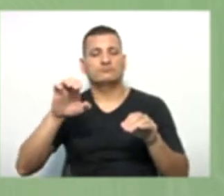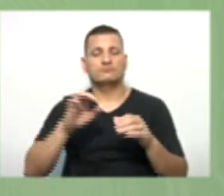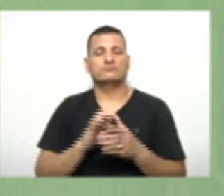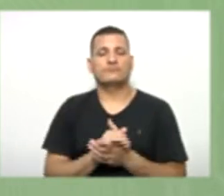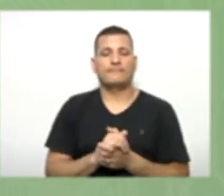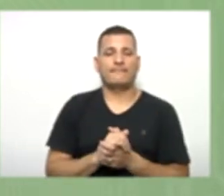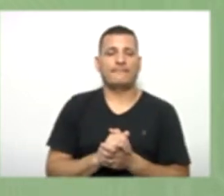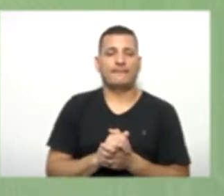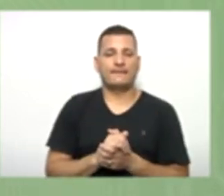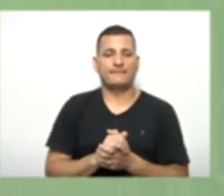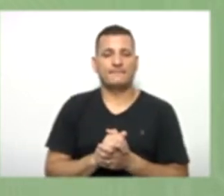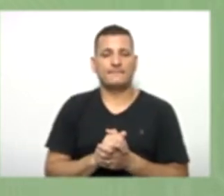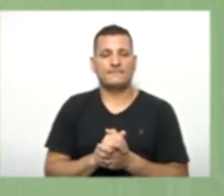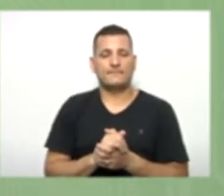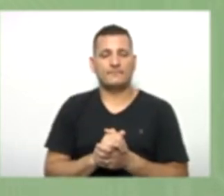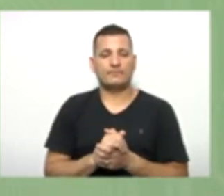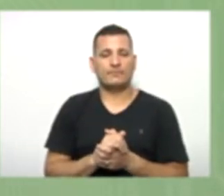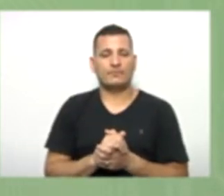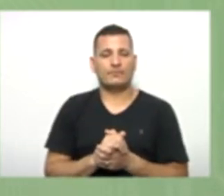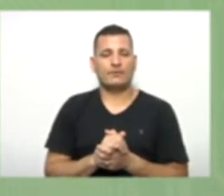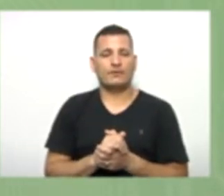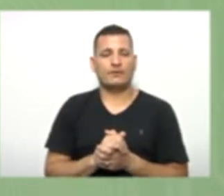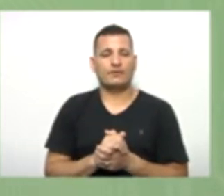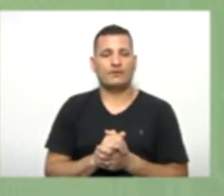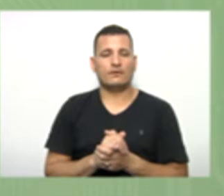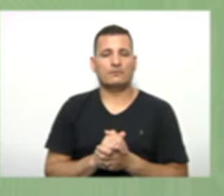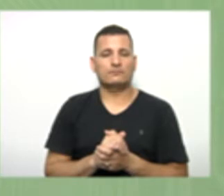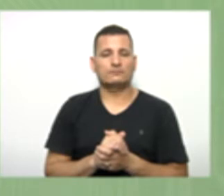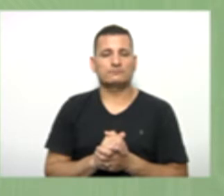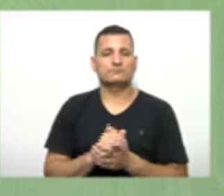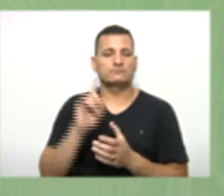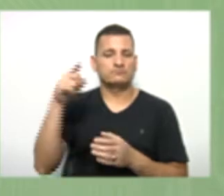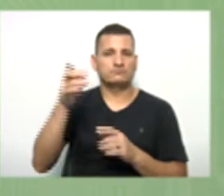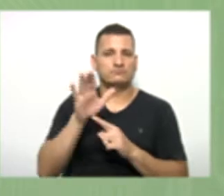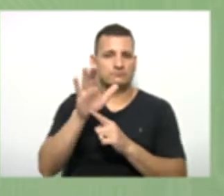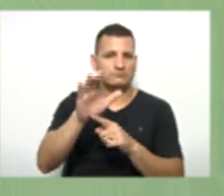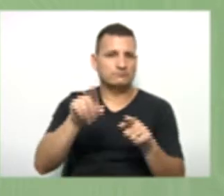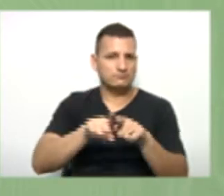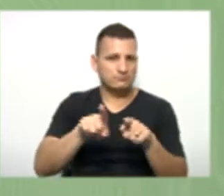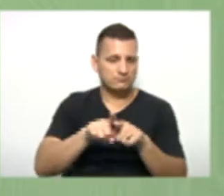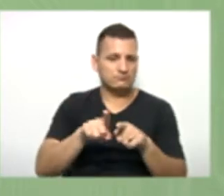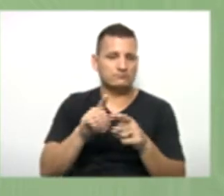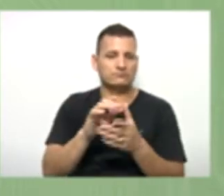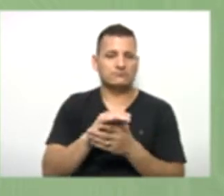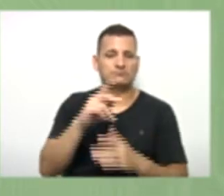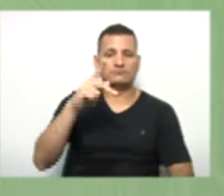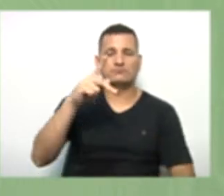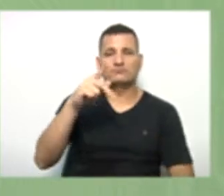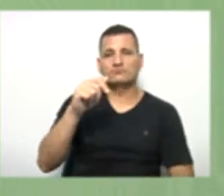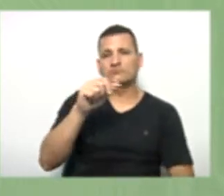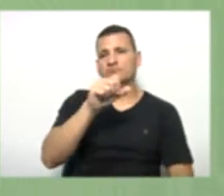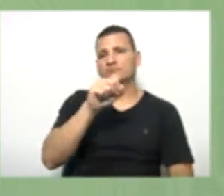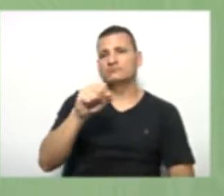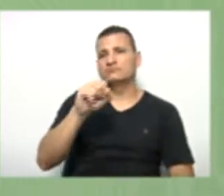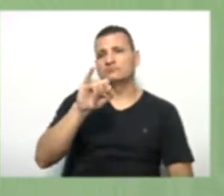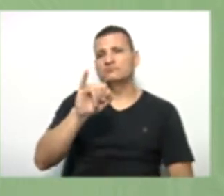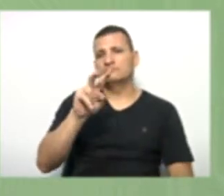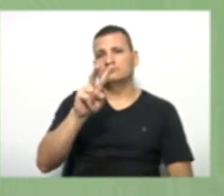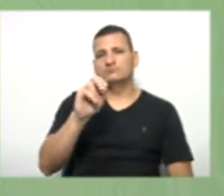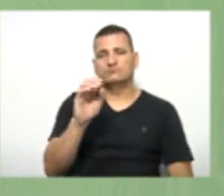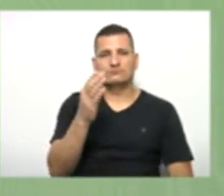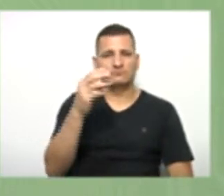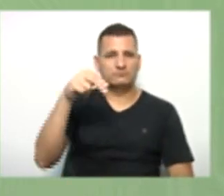também, eu não trouxe aqui, mas posteriormente a gente vai apresentar o passivo não circulante, que são